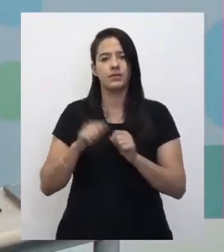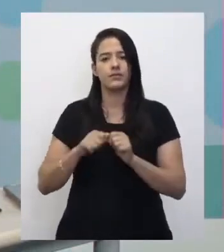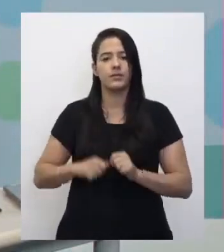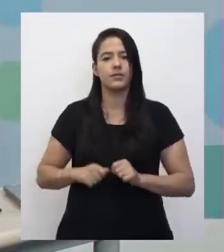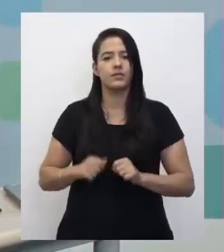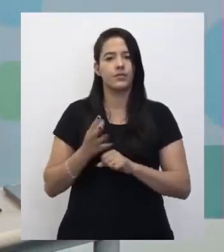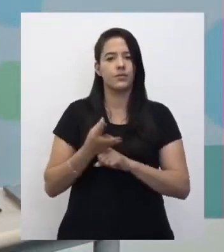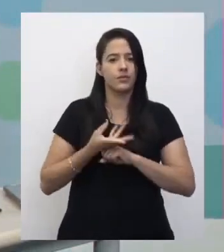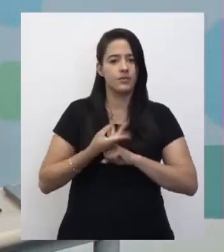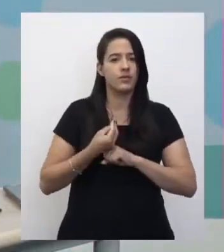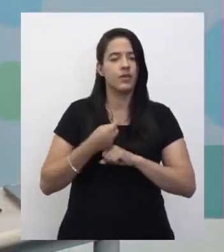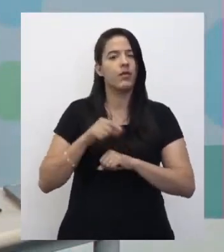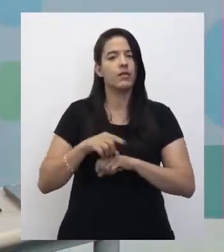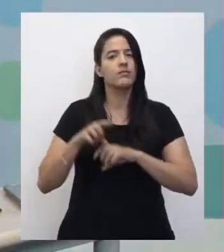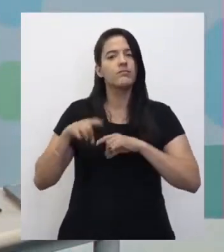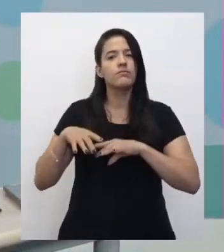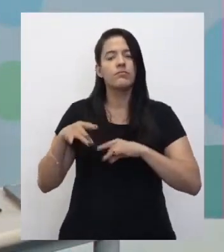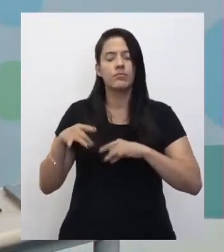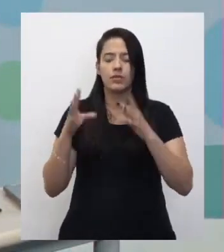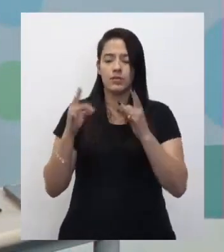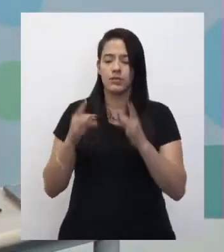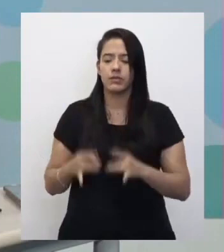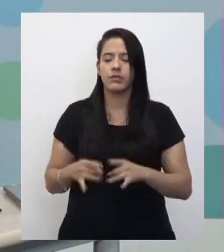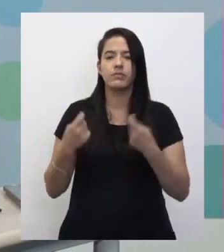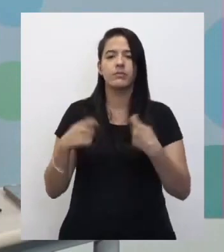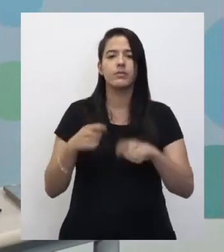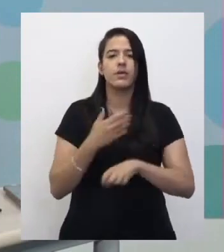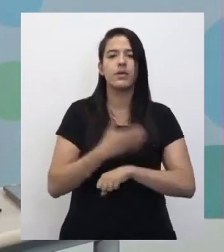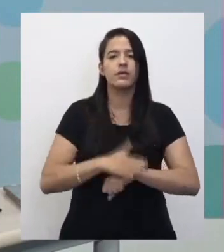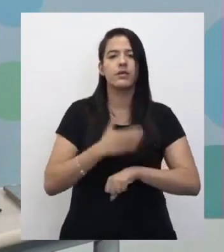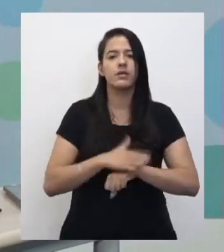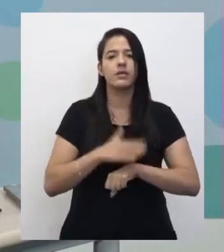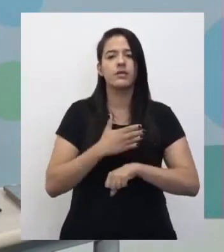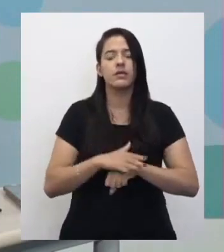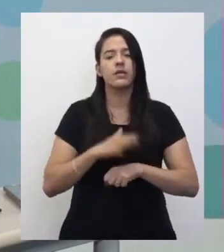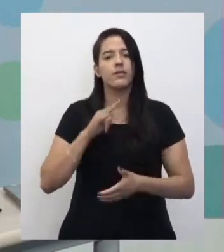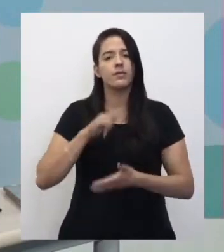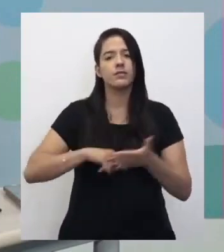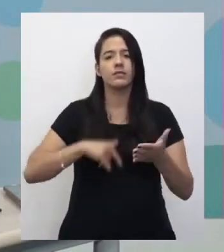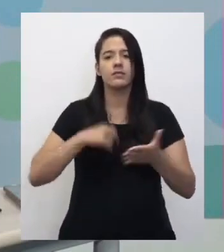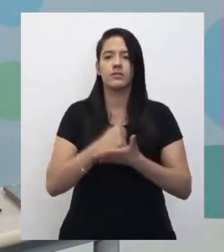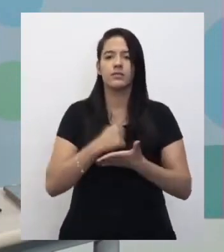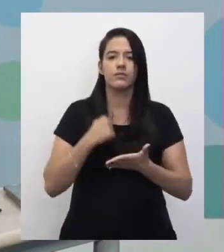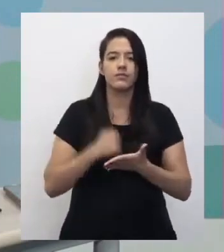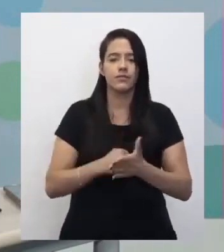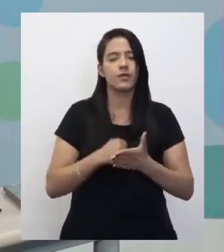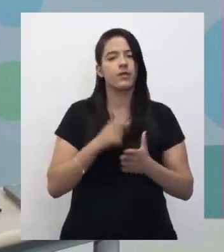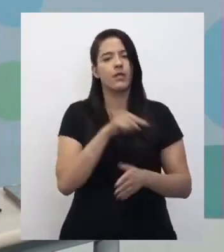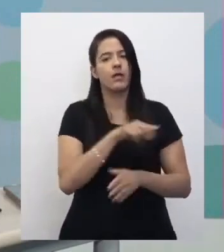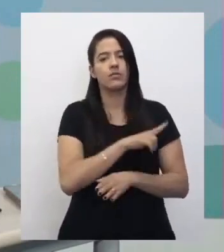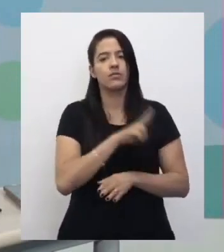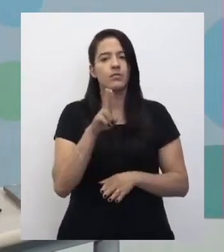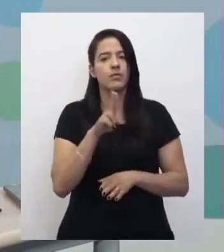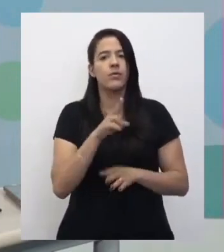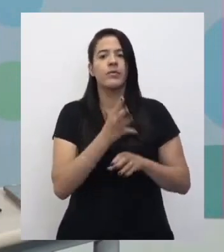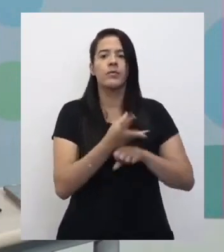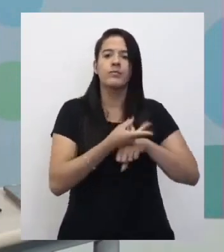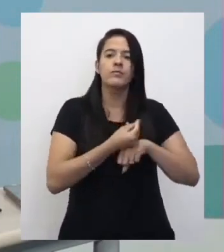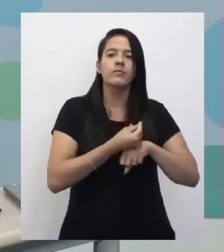eles tinham que passar por todo um processo de treinamento para serem certificados como artesãos e só eles